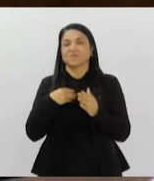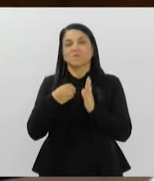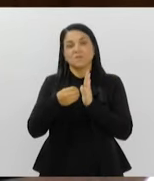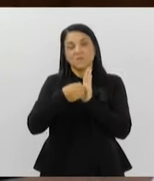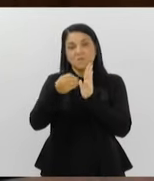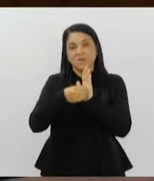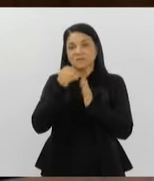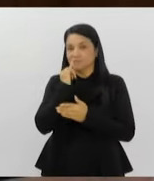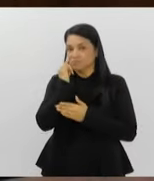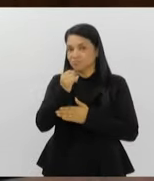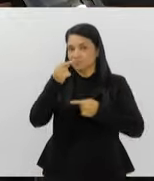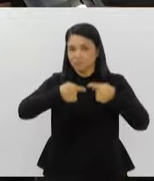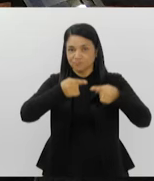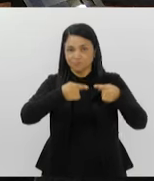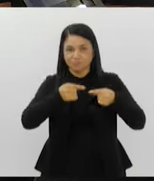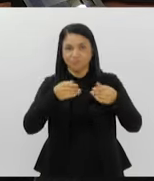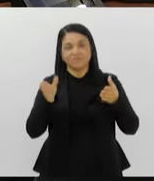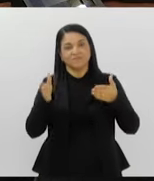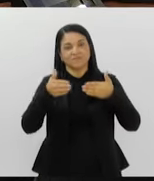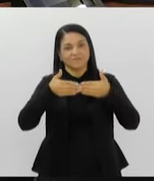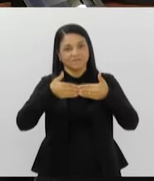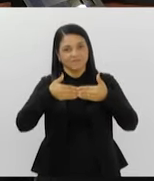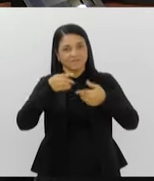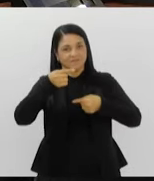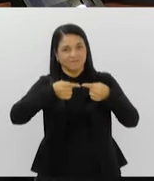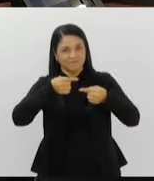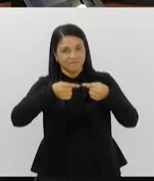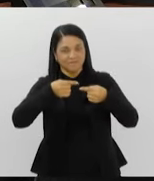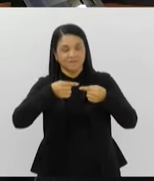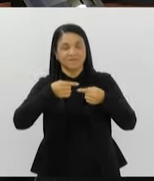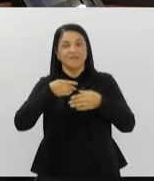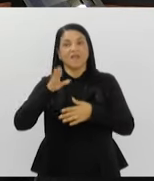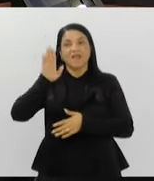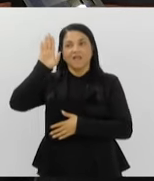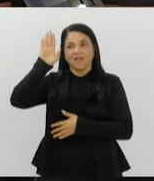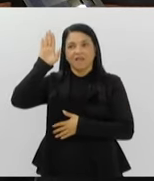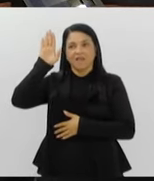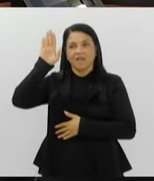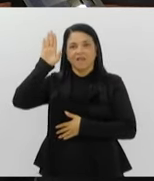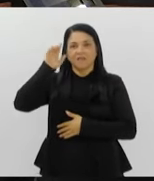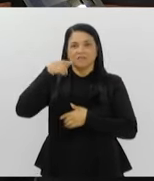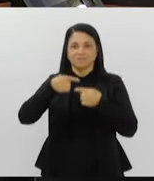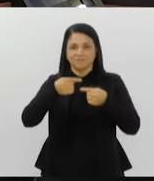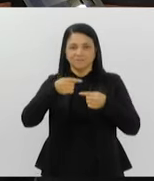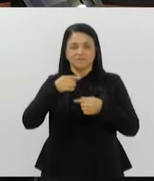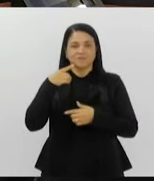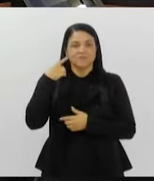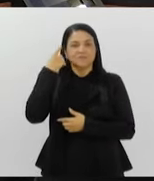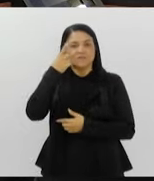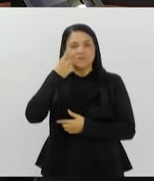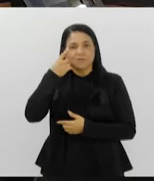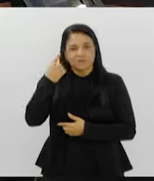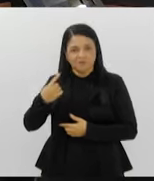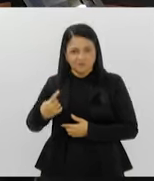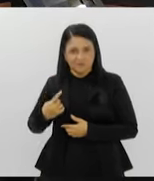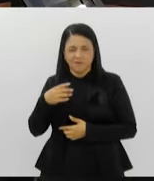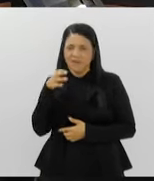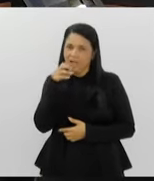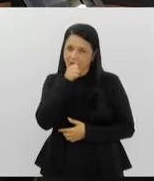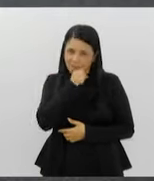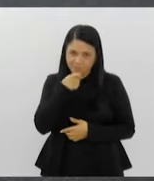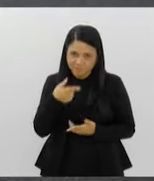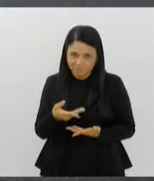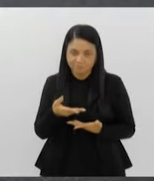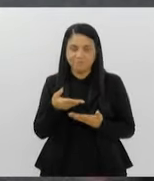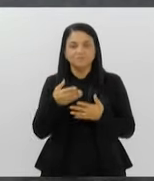pareceres emitidos em discussão, não havendo quem queira discutir, encerrada para discutir, deputada Dani. Muito rapidamente, senhora Presidenta, eu